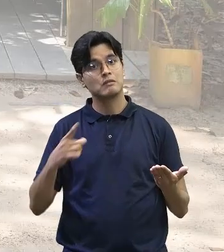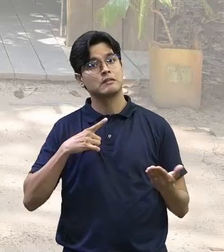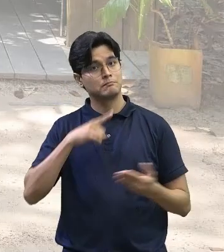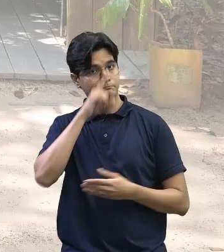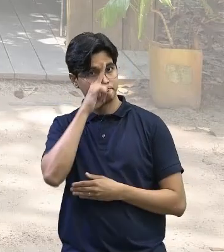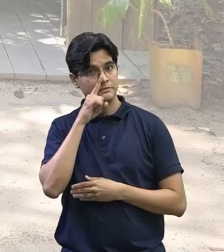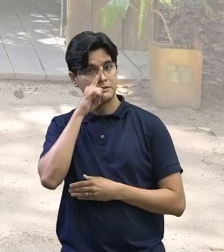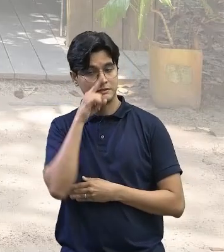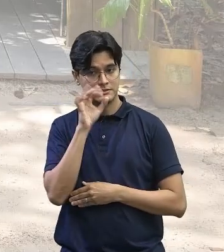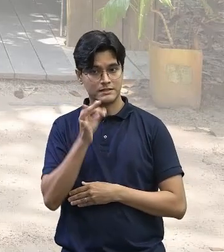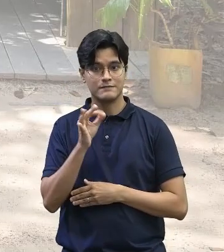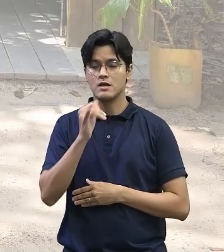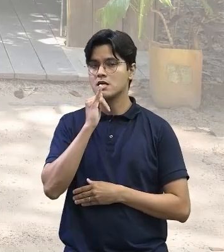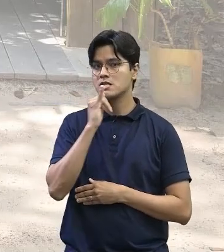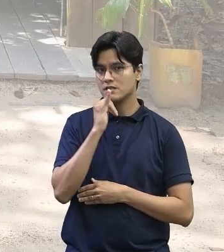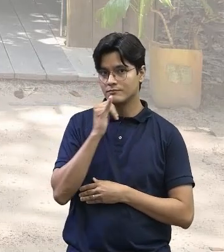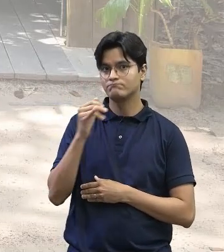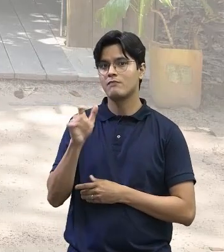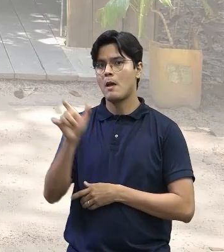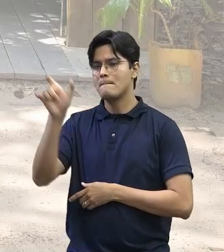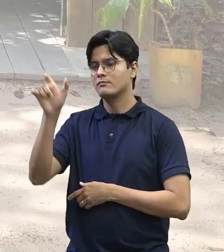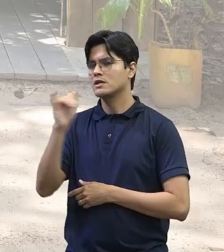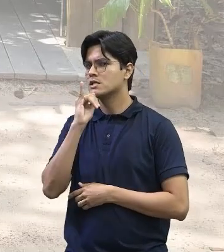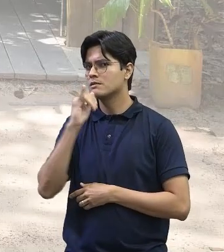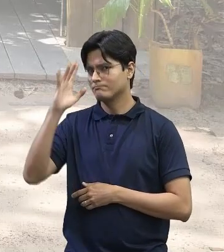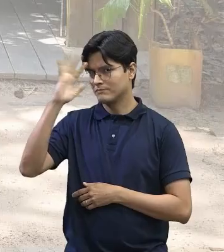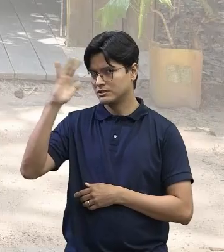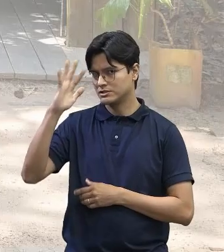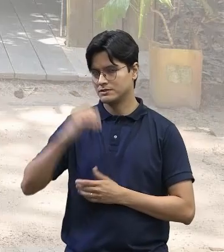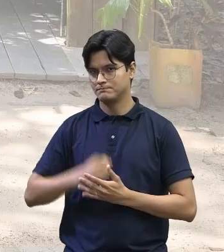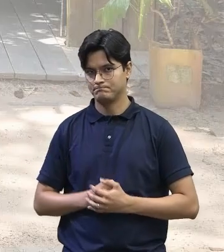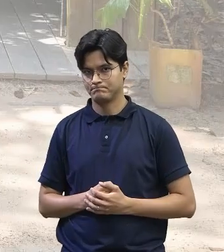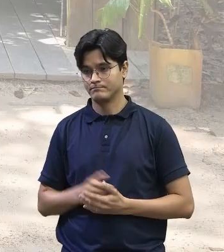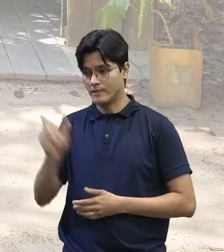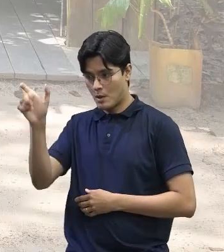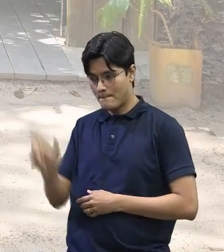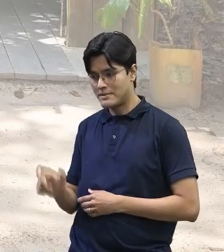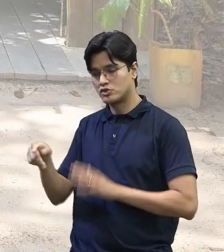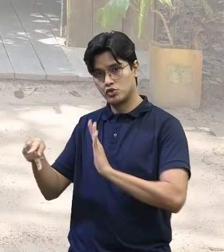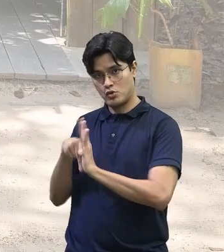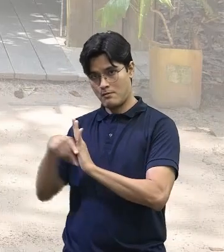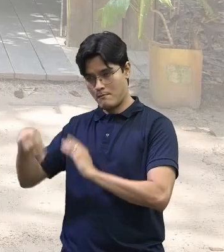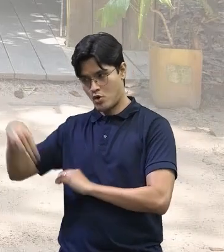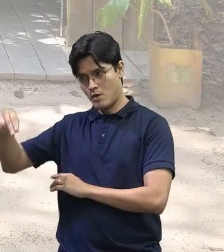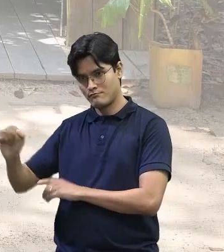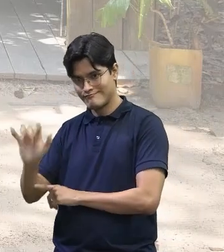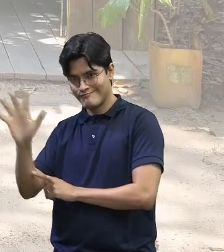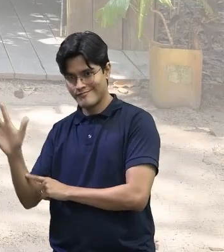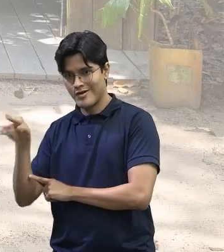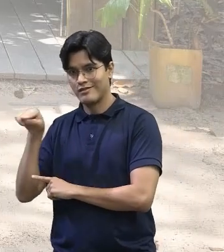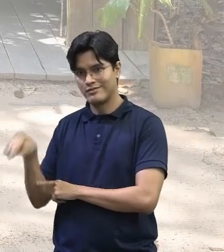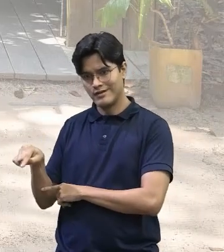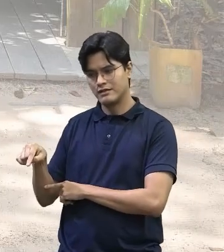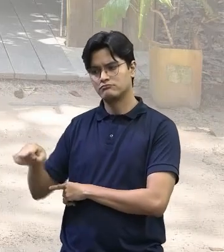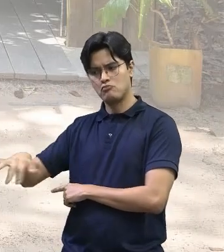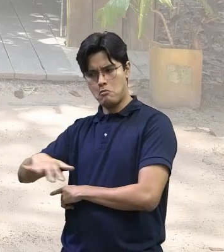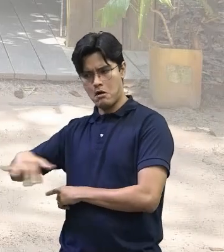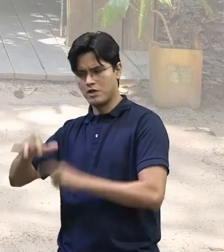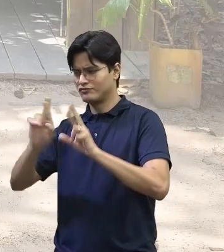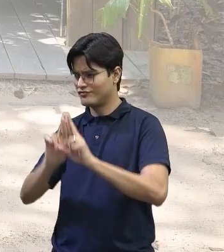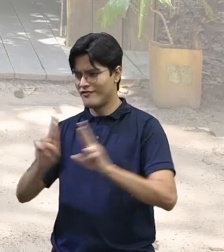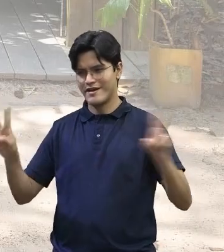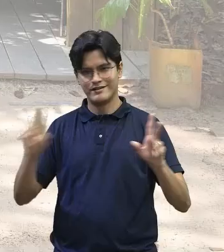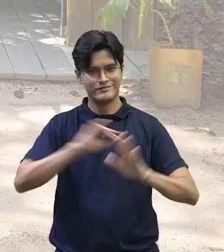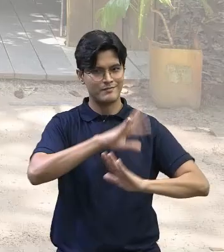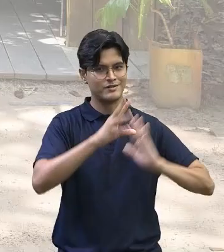imagina, um indivíduo que veio do Nordeste, de um meio, um ambiente, digamos assim, totalmente diferente do meio amazônico, quando vinha para a região